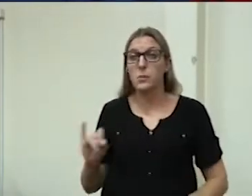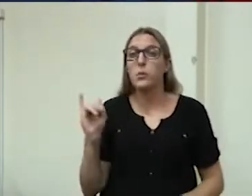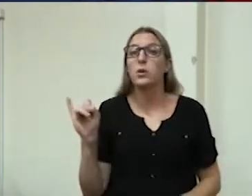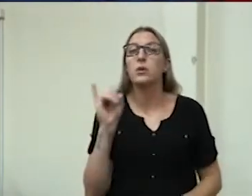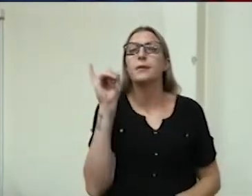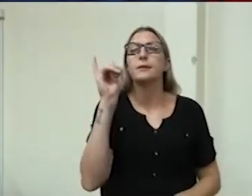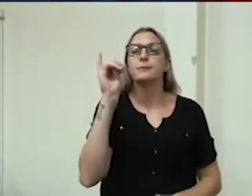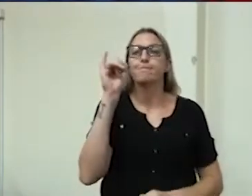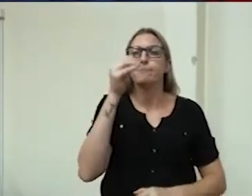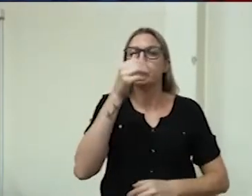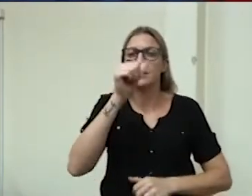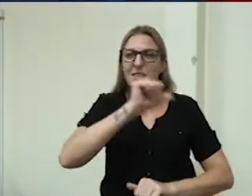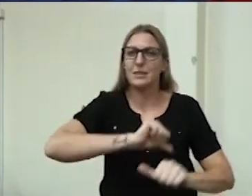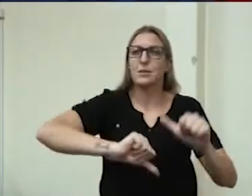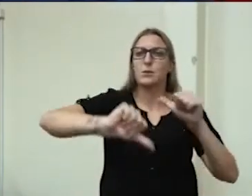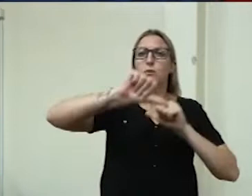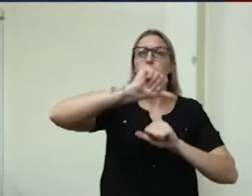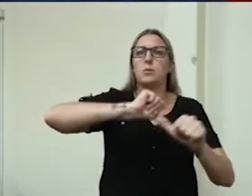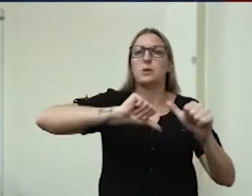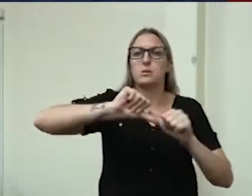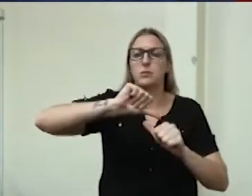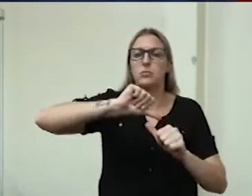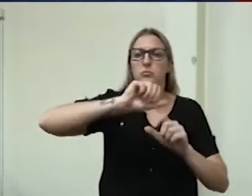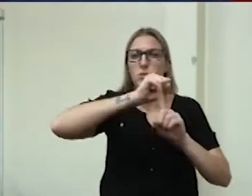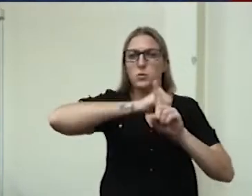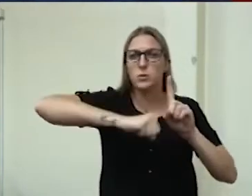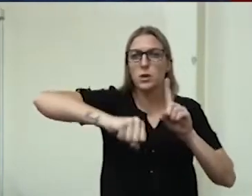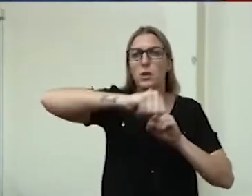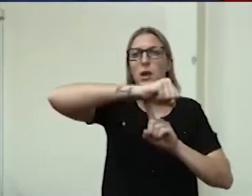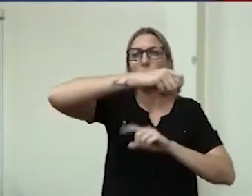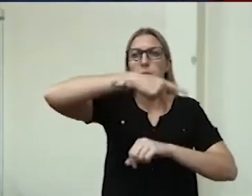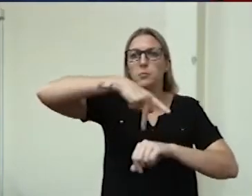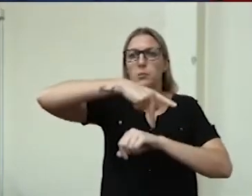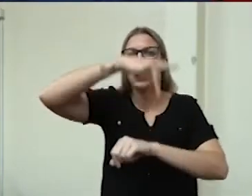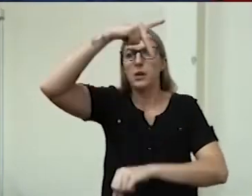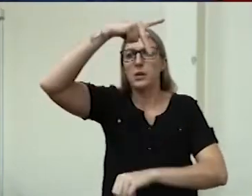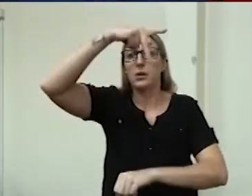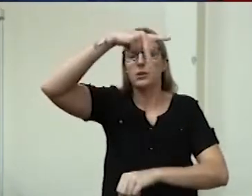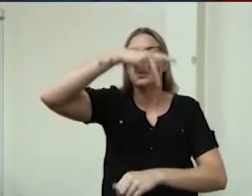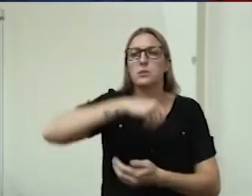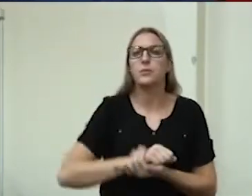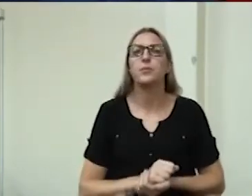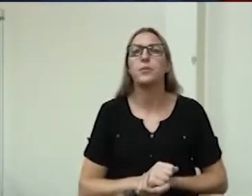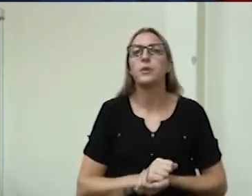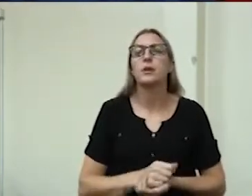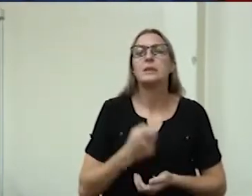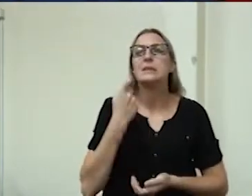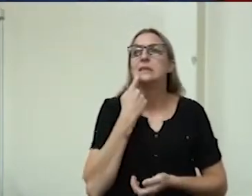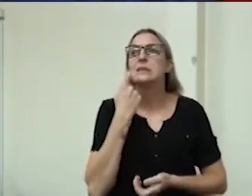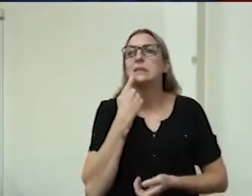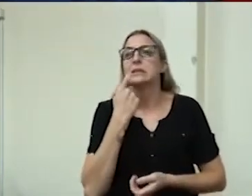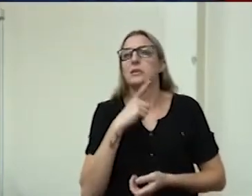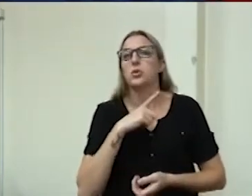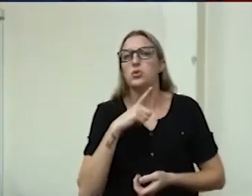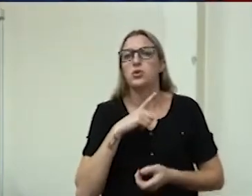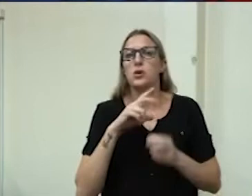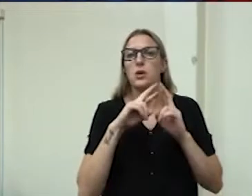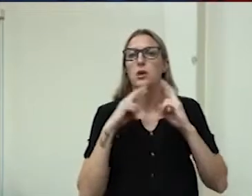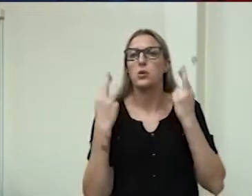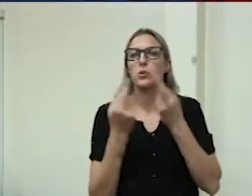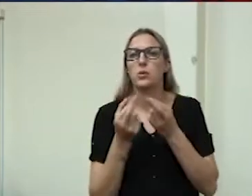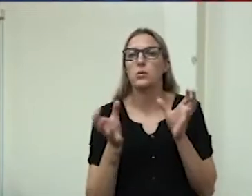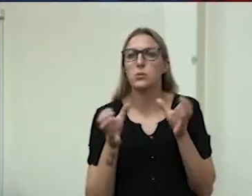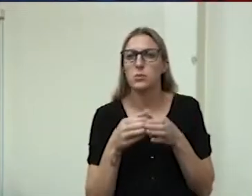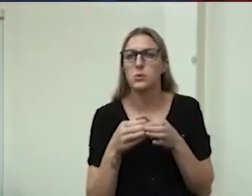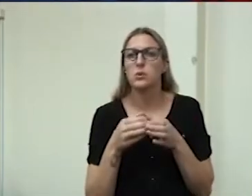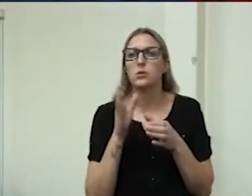de uma nação. E aqui na sexta-feira, quando a gente tinha reunião das comissões, a gente até tratou e conversava sobre este